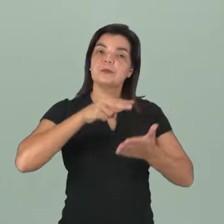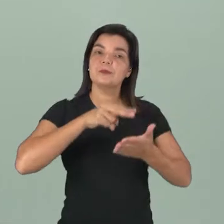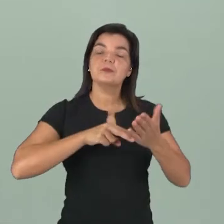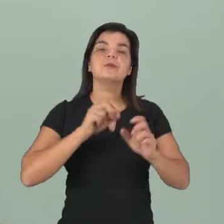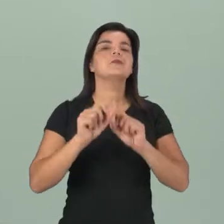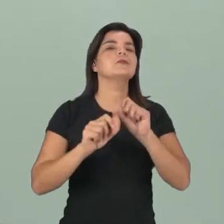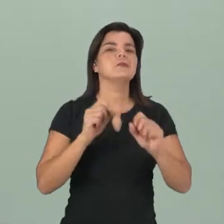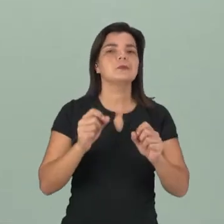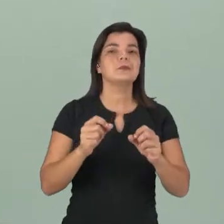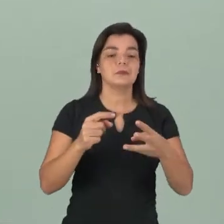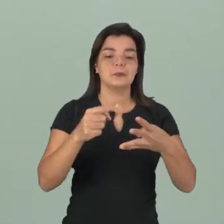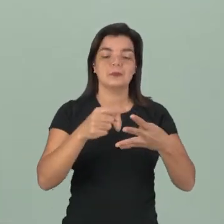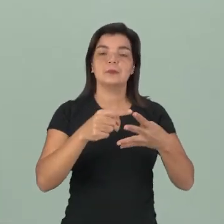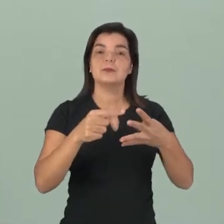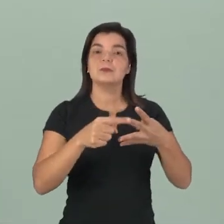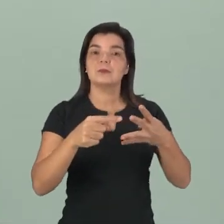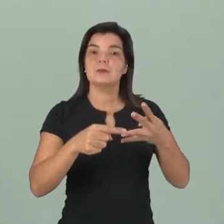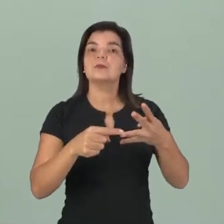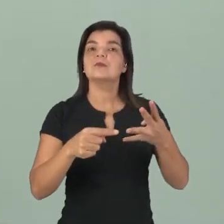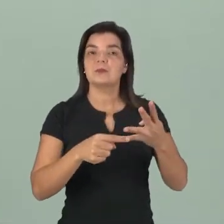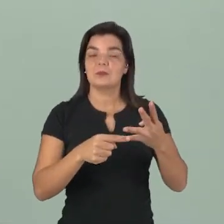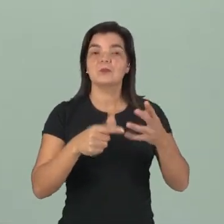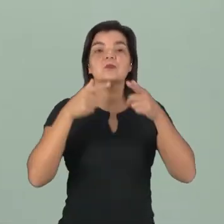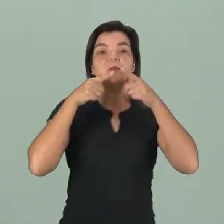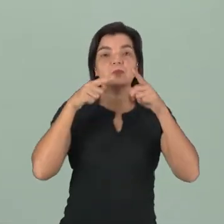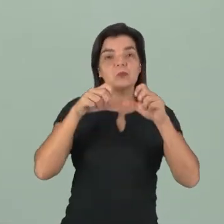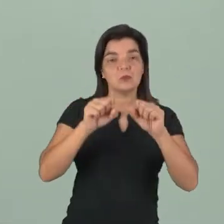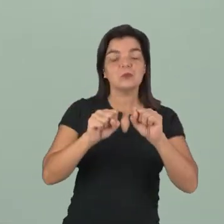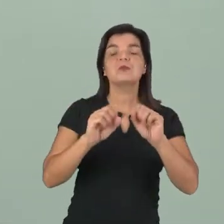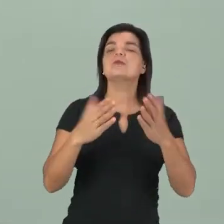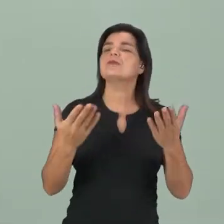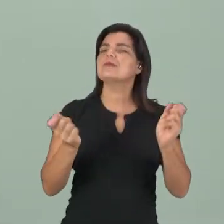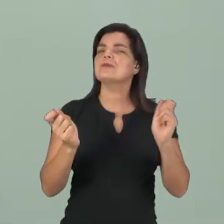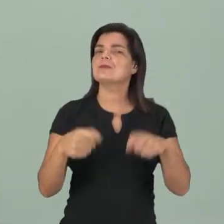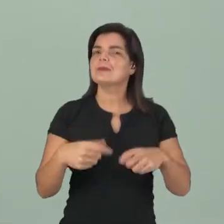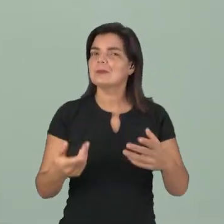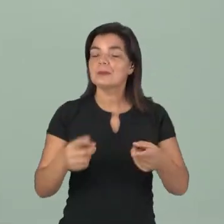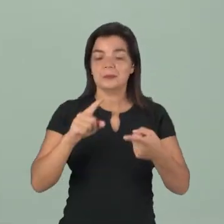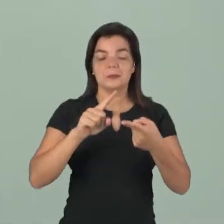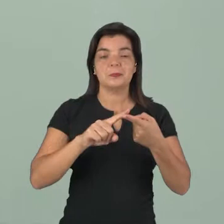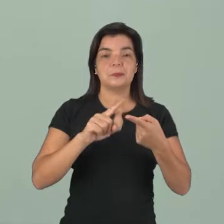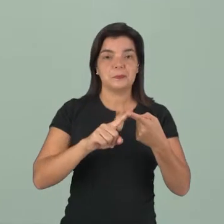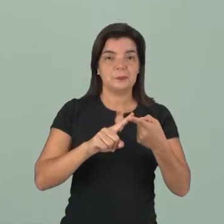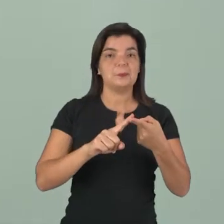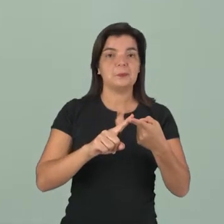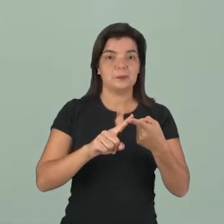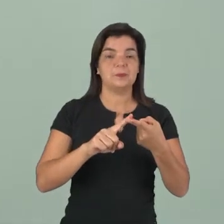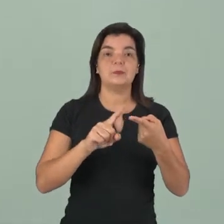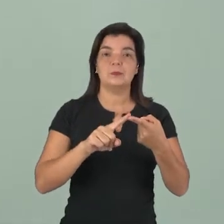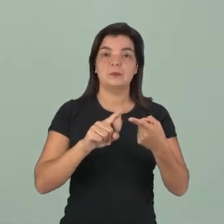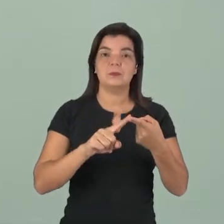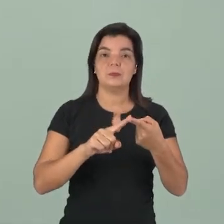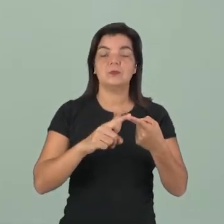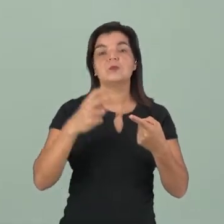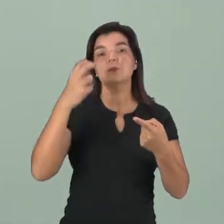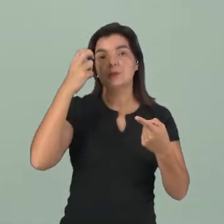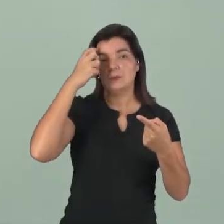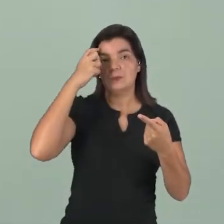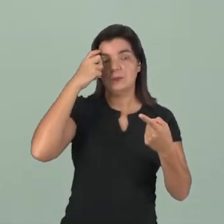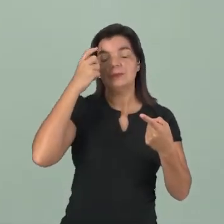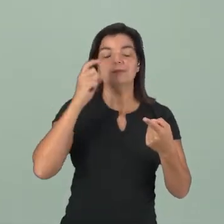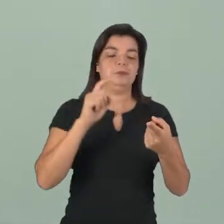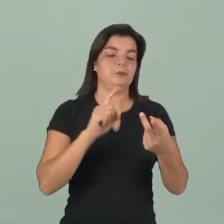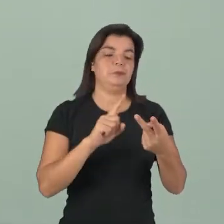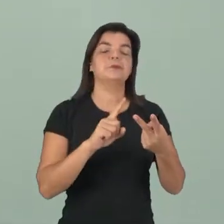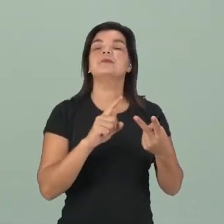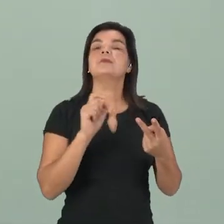né, eu falo o quê? Das 4 competências linguísticas. Quais são as 4 competências linguísticas? Vamos lembrar? Eu tenho a capacidade de ouvir,